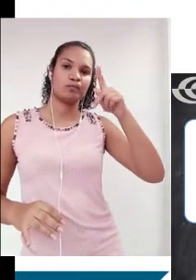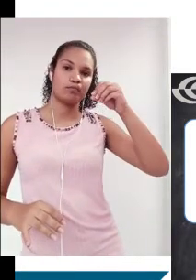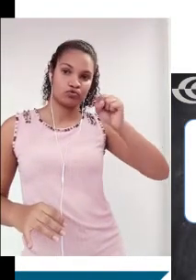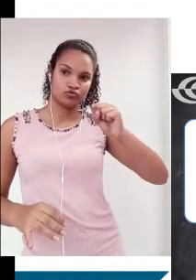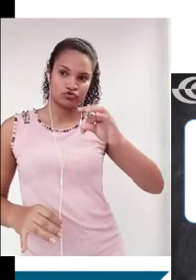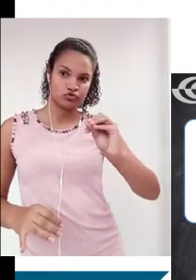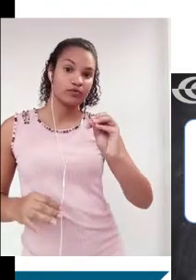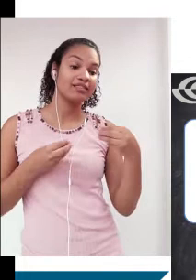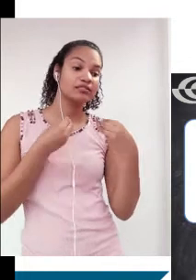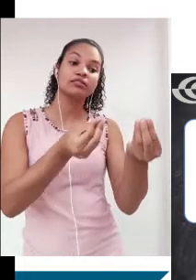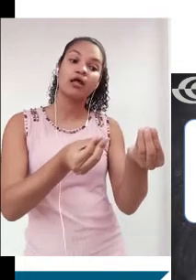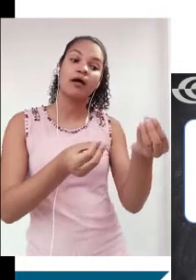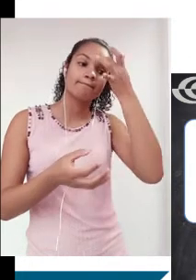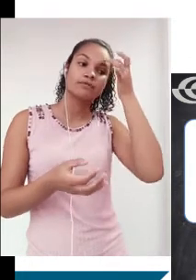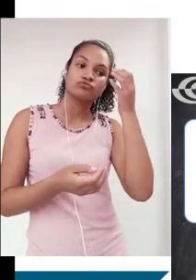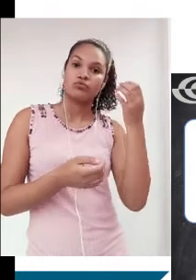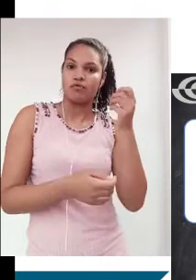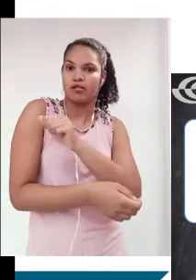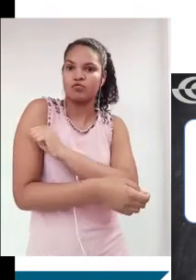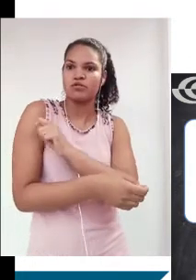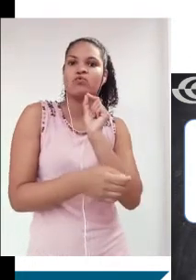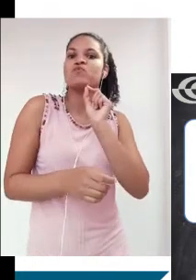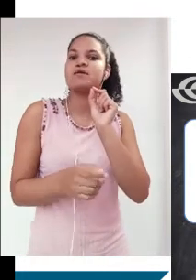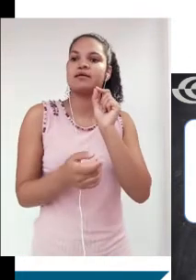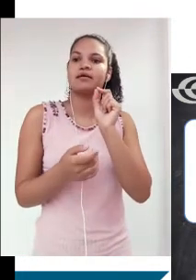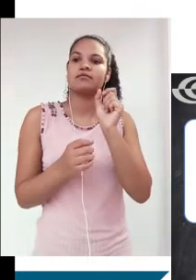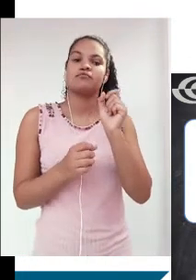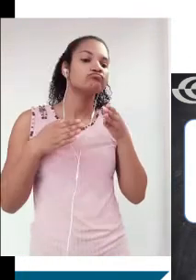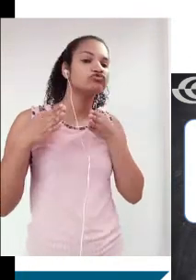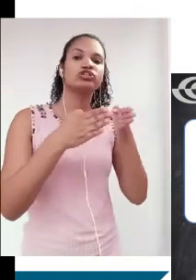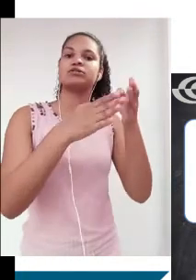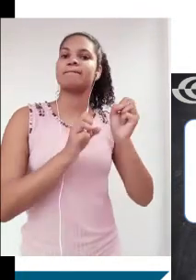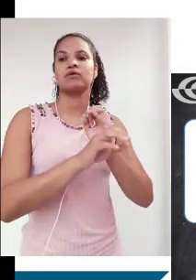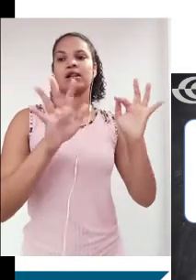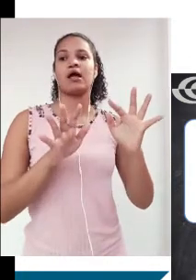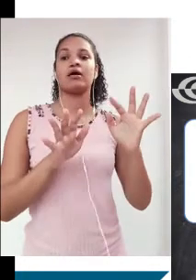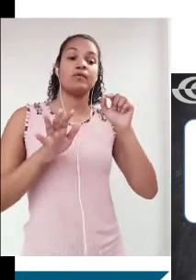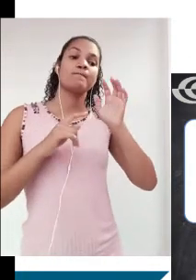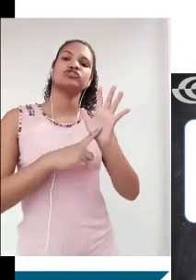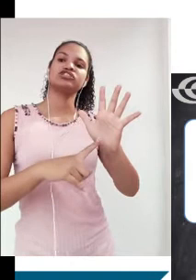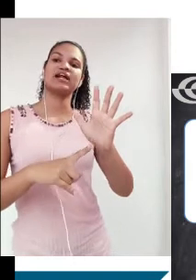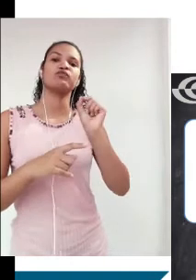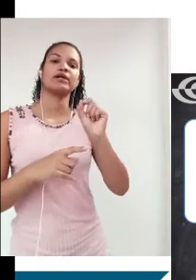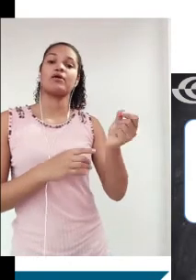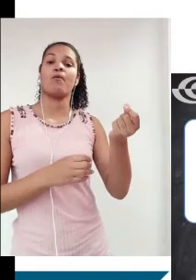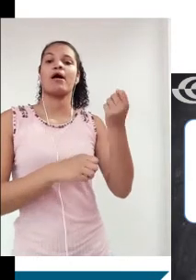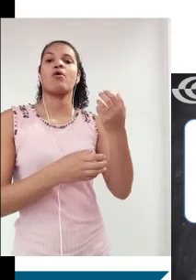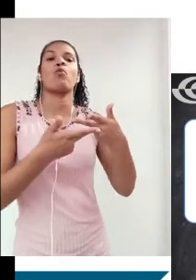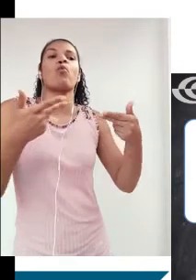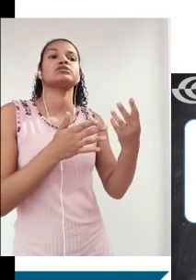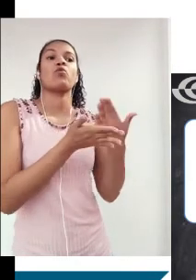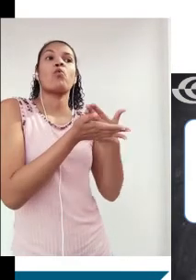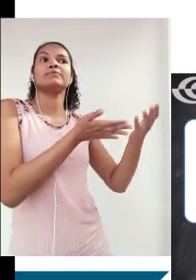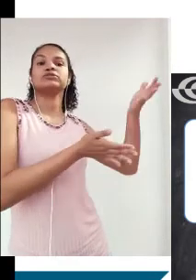que traria para o candidato um direcionamento muito claro. Então, a persistência indicava algo que começou lá atrás, né? Não era uma